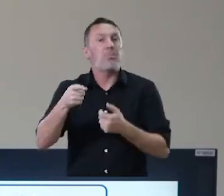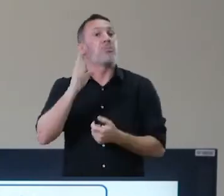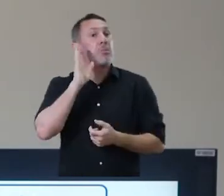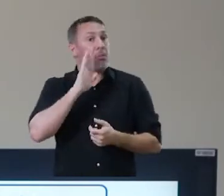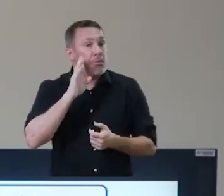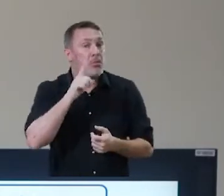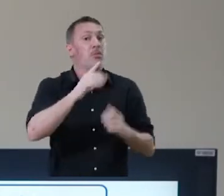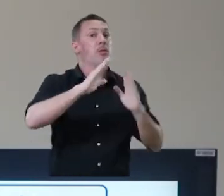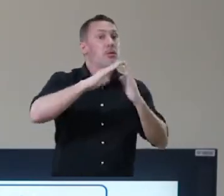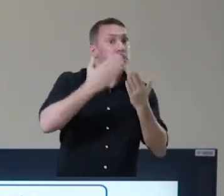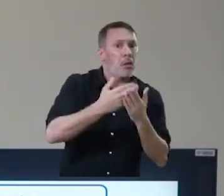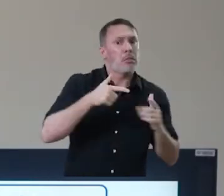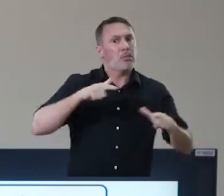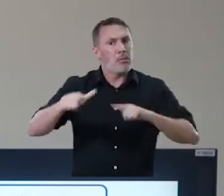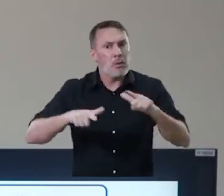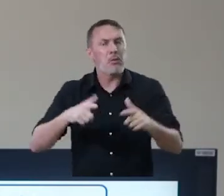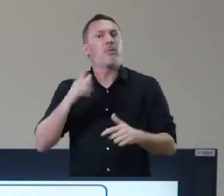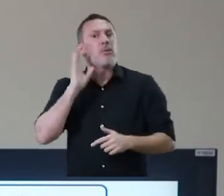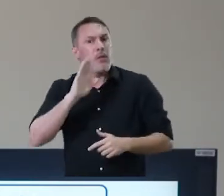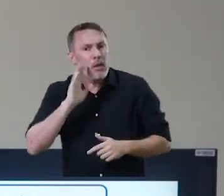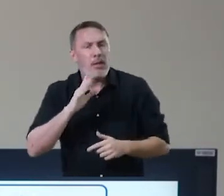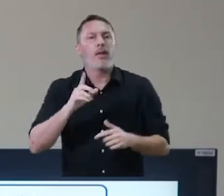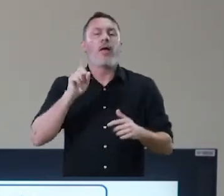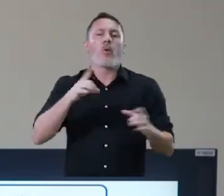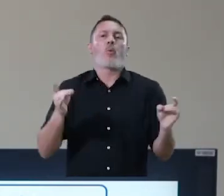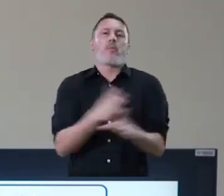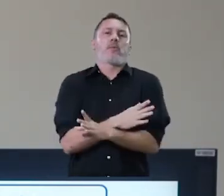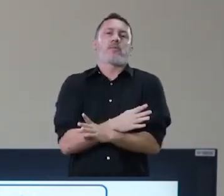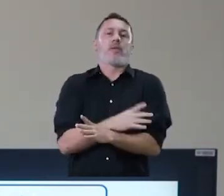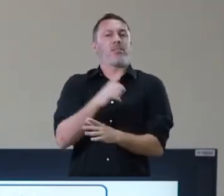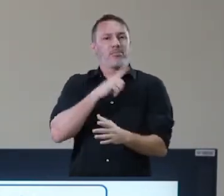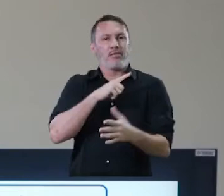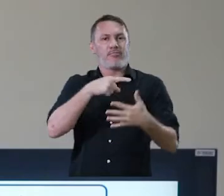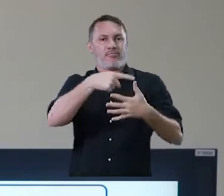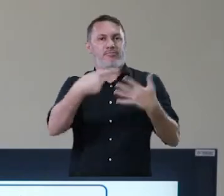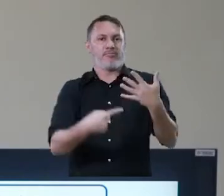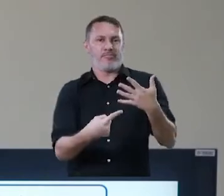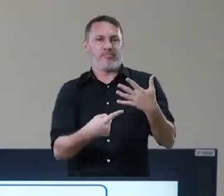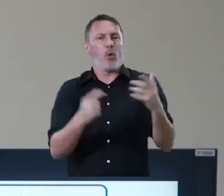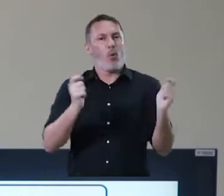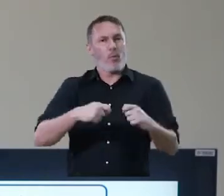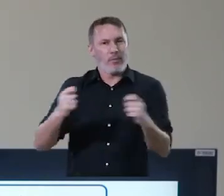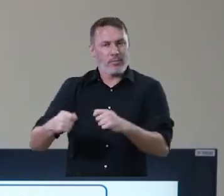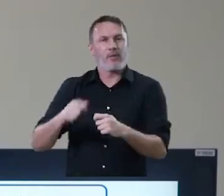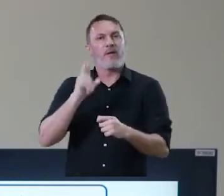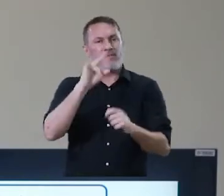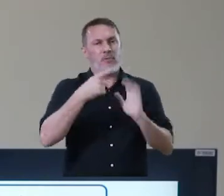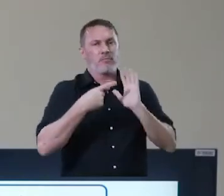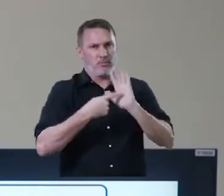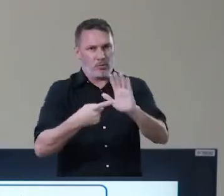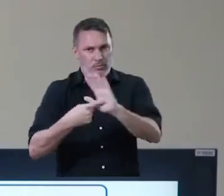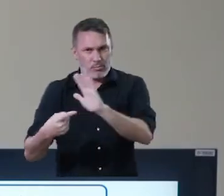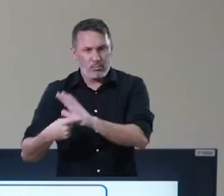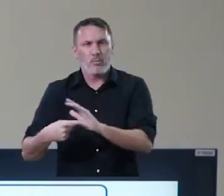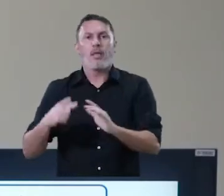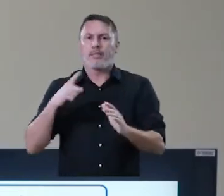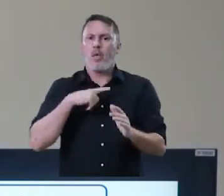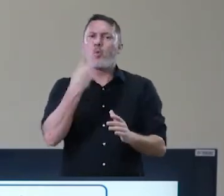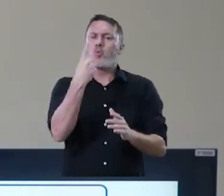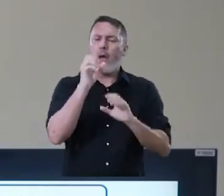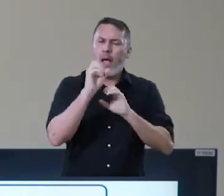olha, bacana que as escolas podem agir dessa forma, e precisa ser completa. São 5 elementos, nós vamos mostrar em uma